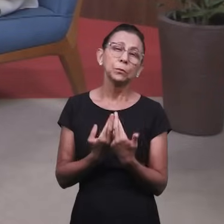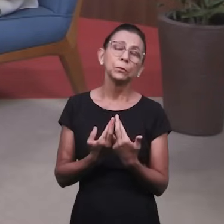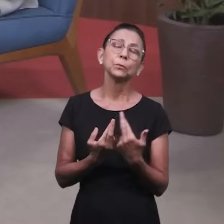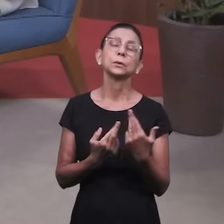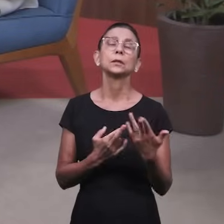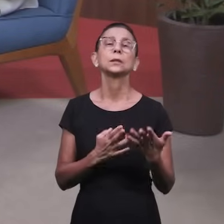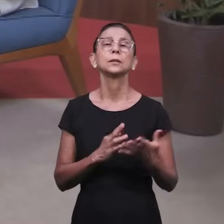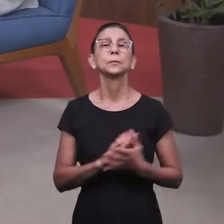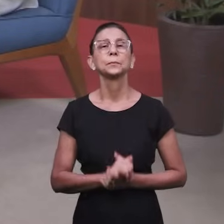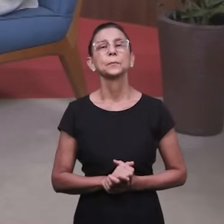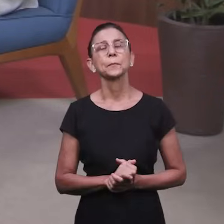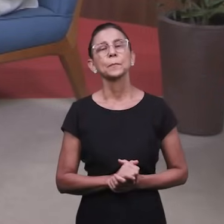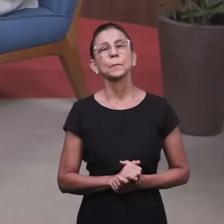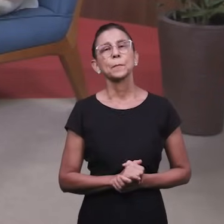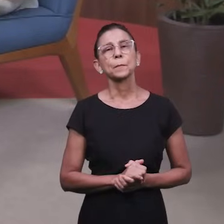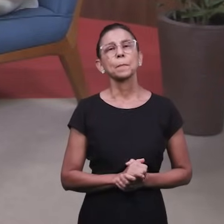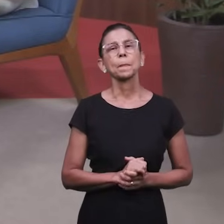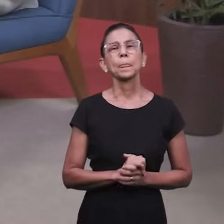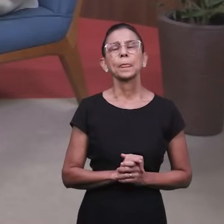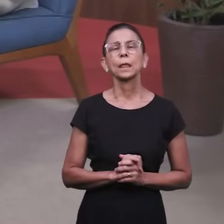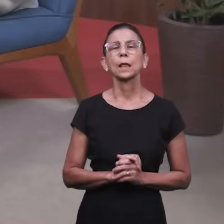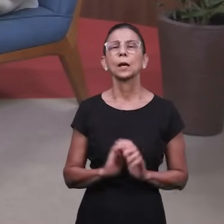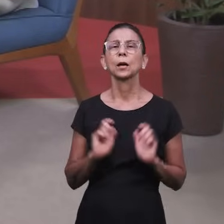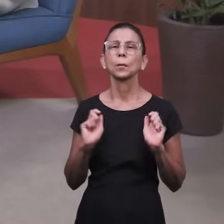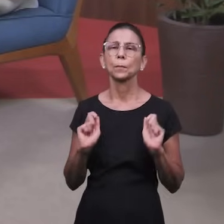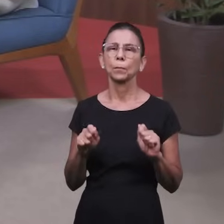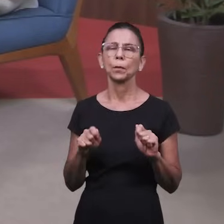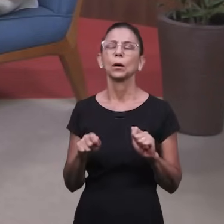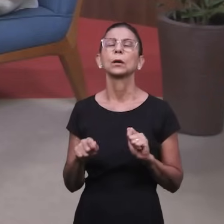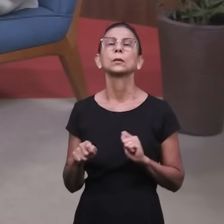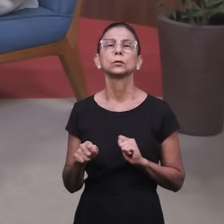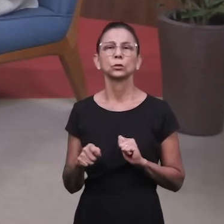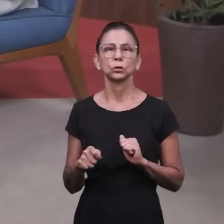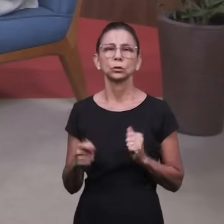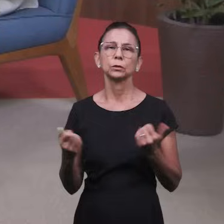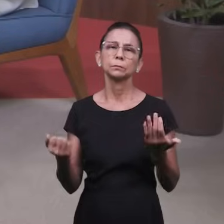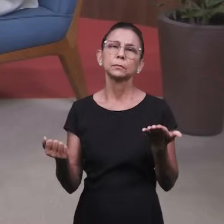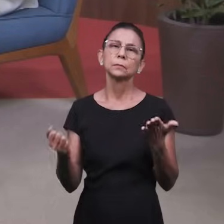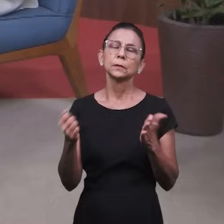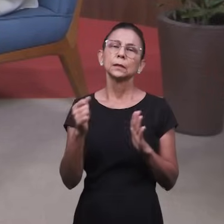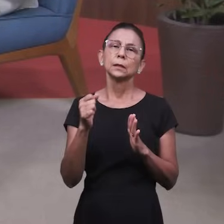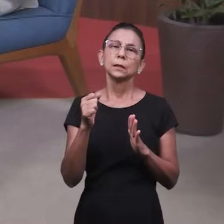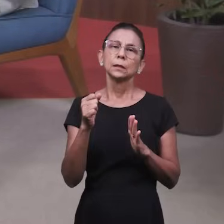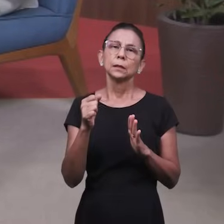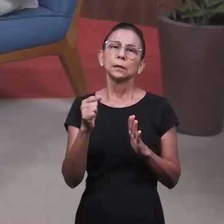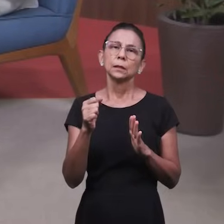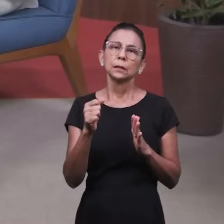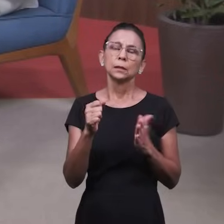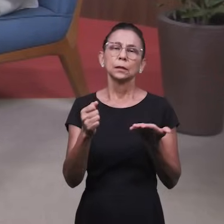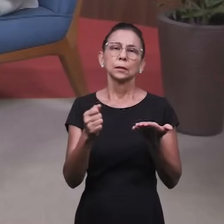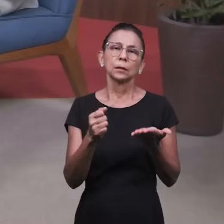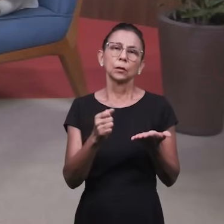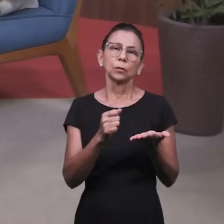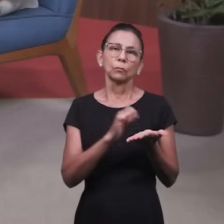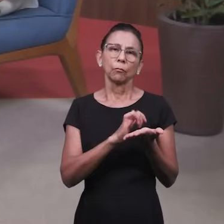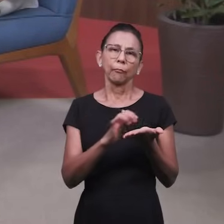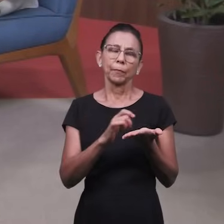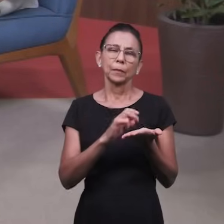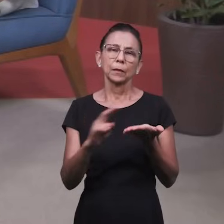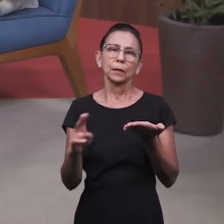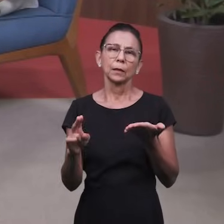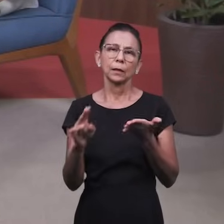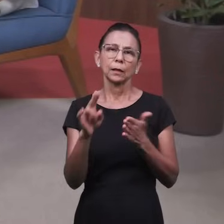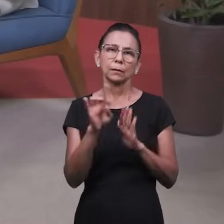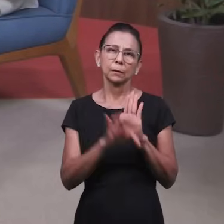faz os comentários ali. Você pode fazer o envio desse vídeo ou desse texto e a gente sempre escolhe alguns para